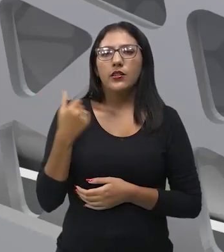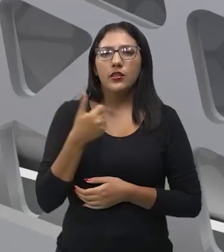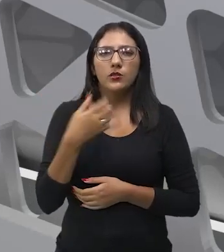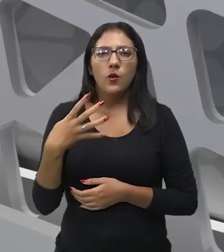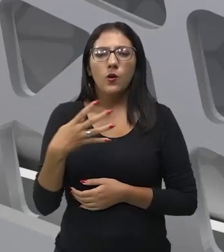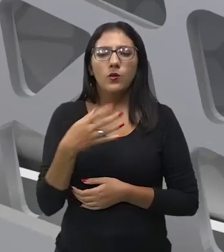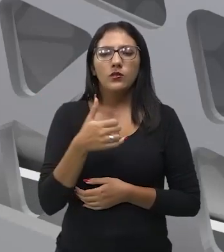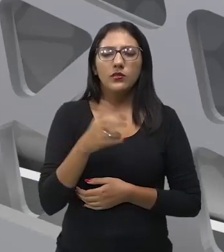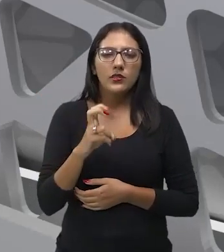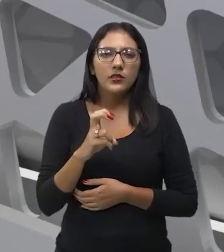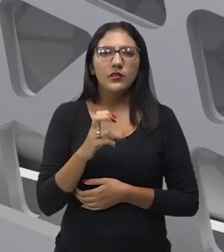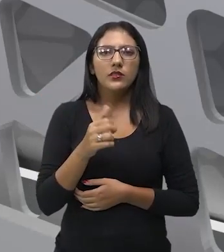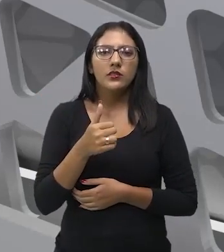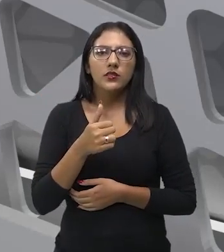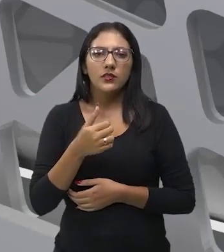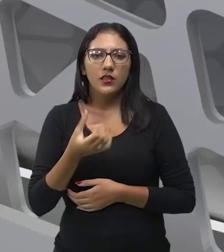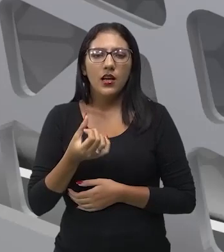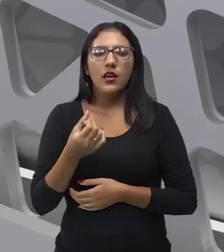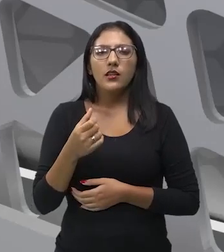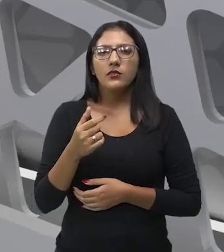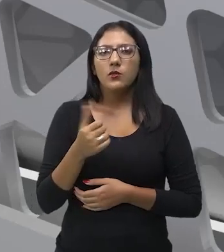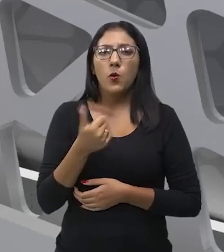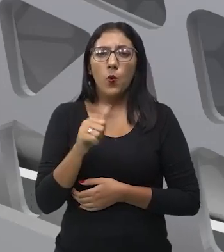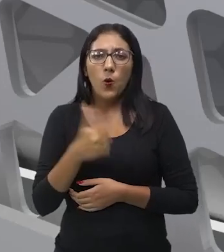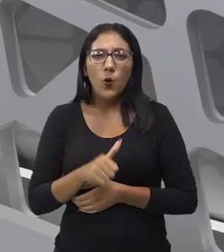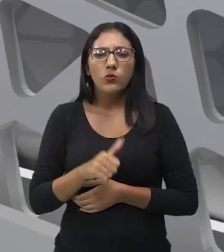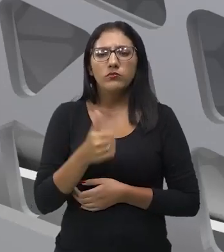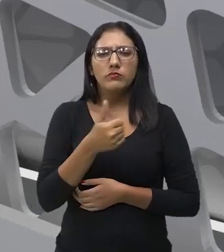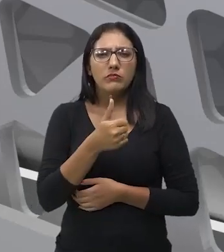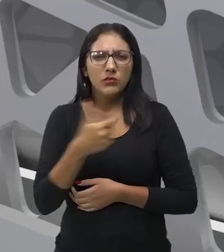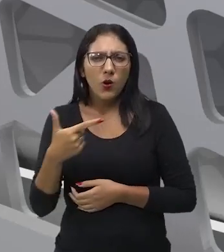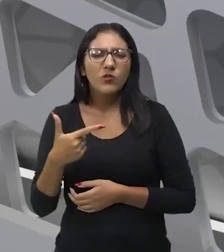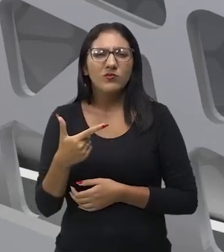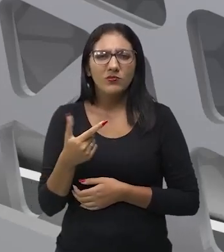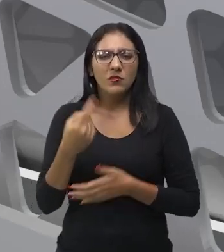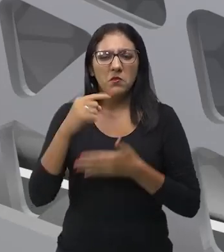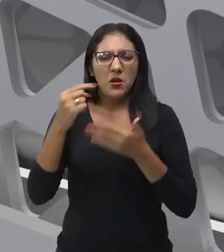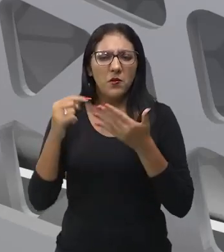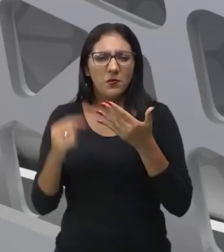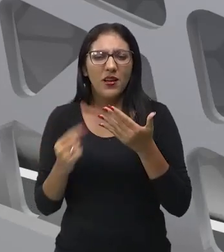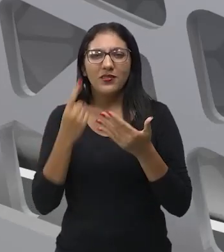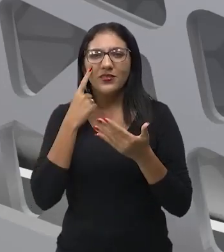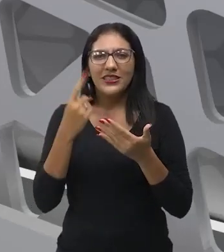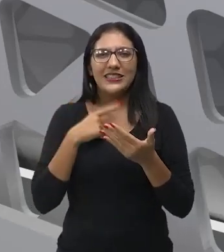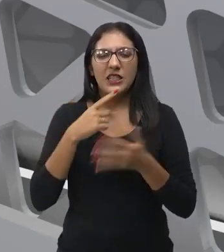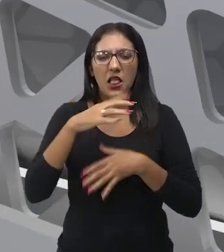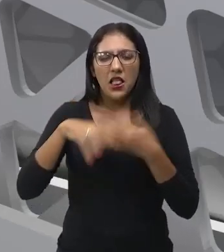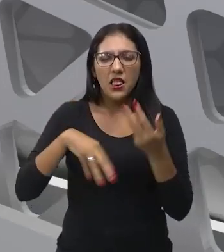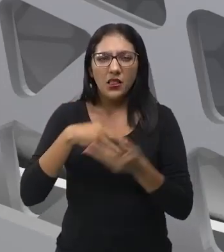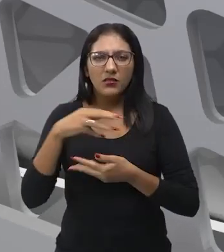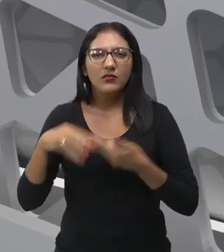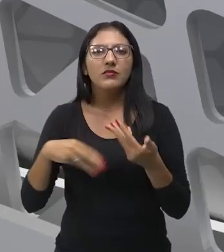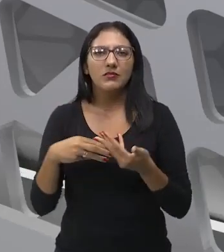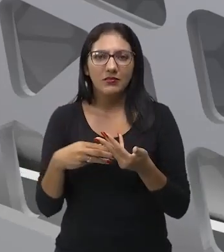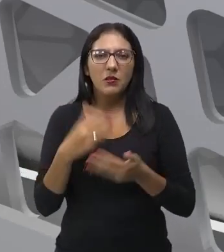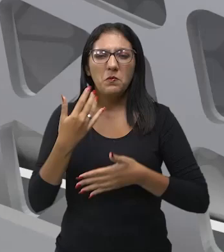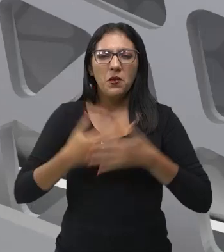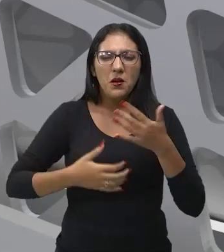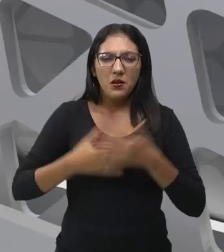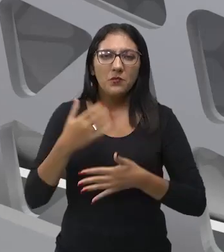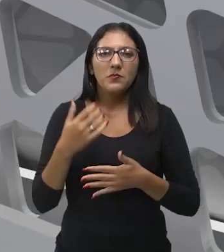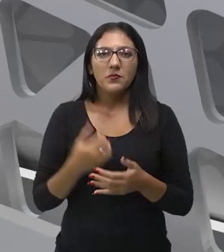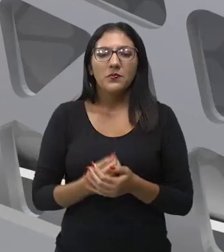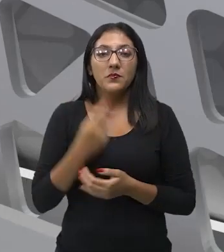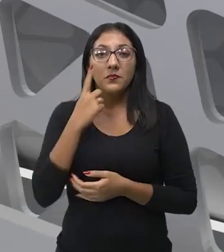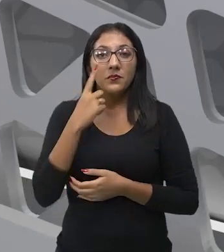outro tem 15, outro tem 16, outro tem 11, outro tem 12. Então esses dados vão ficar de forma desorganizada. O fato de estar desorganizados